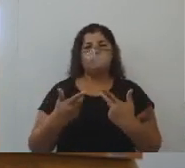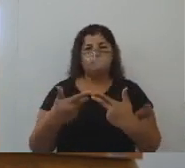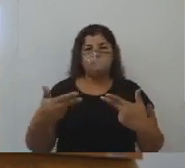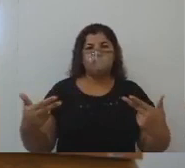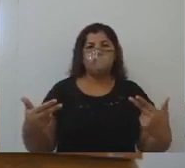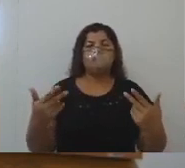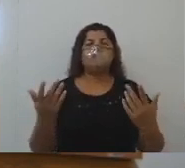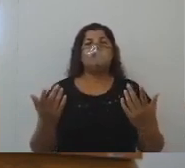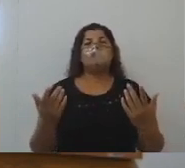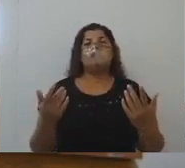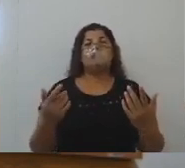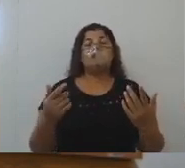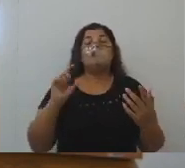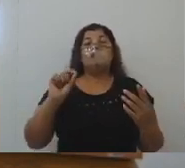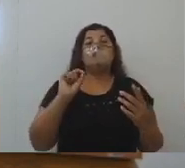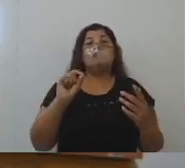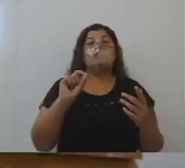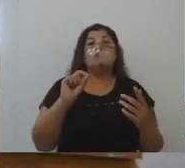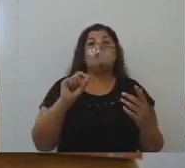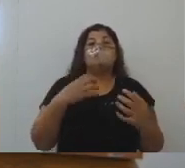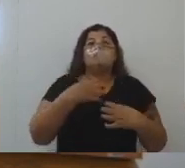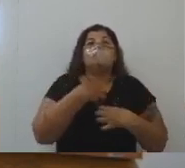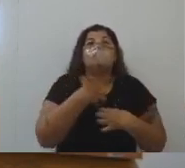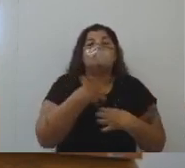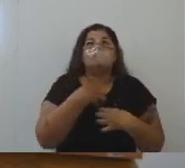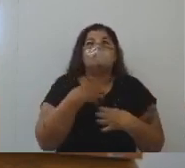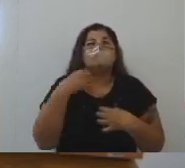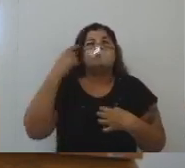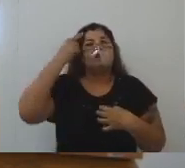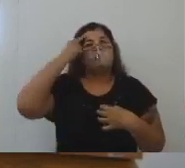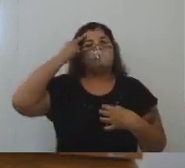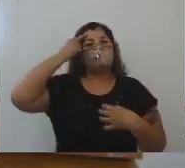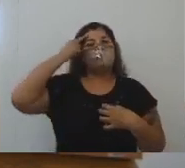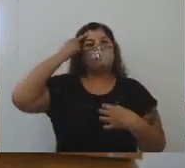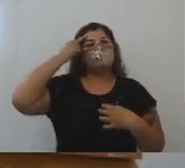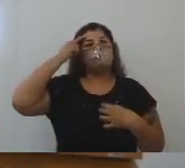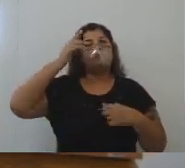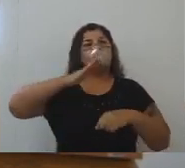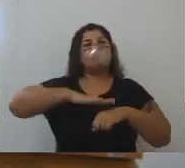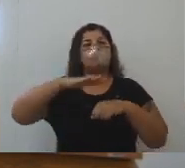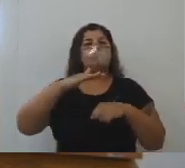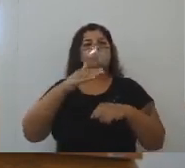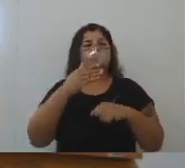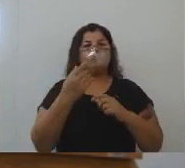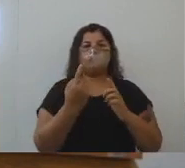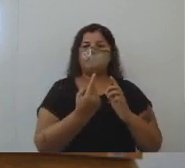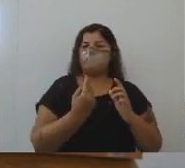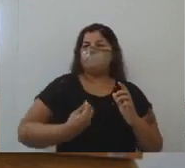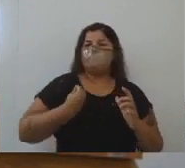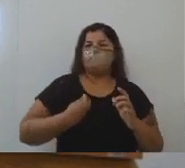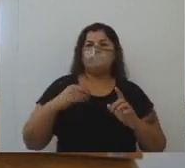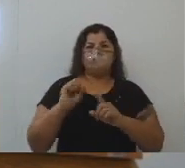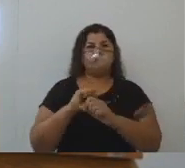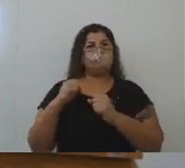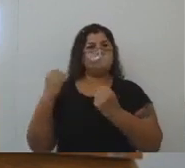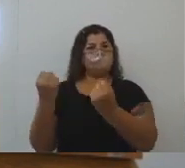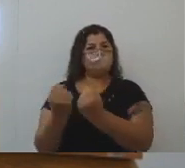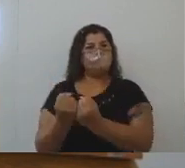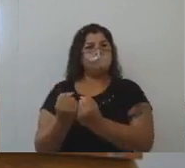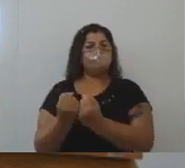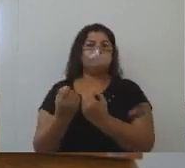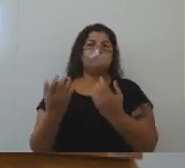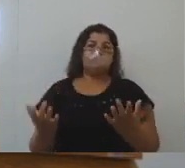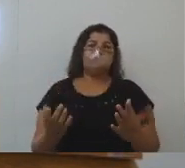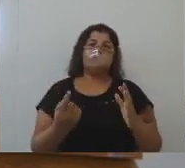amigos, certo? O que é que acontece? A gente para refletir sobre essa nossa vida social. Então eu posso dizer